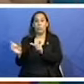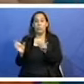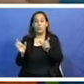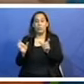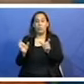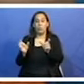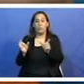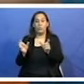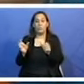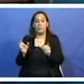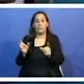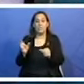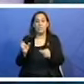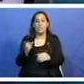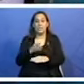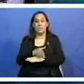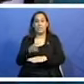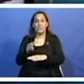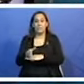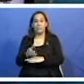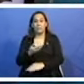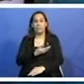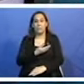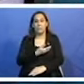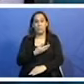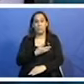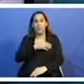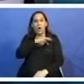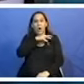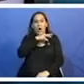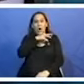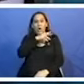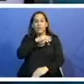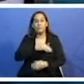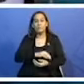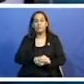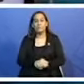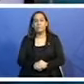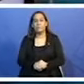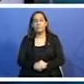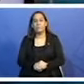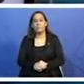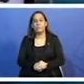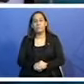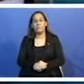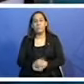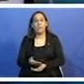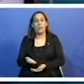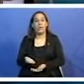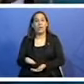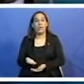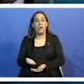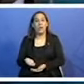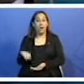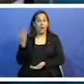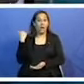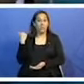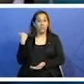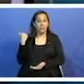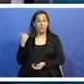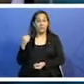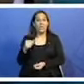comem os outros. Isso foi a primeira coisa que aconteceu? Não, antes dela distribuir os